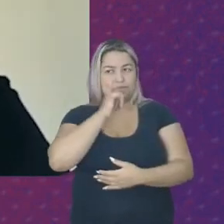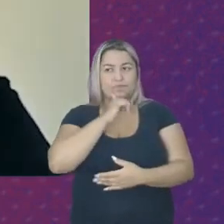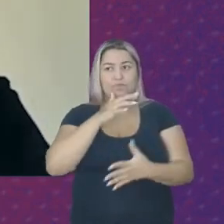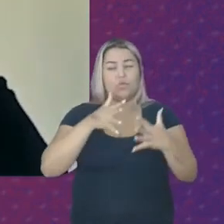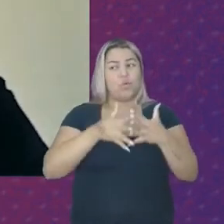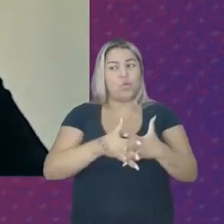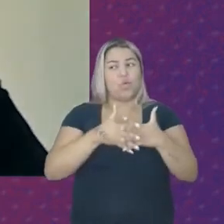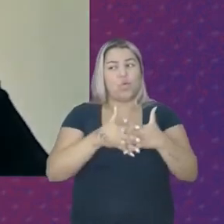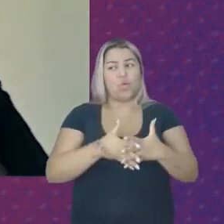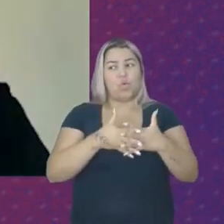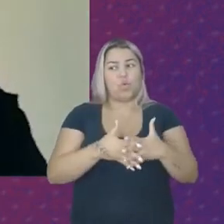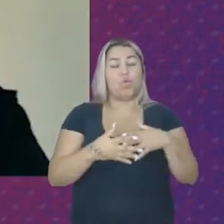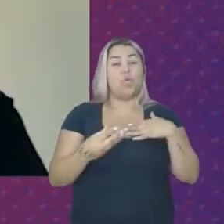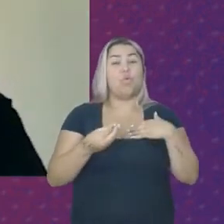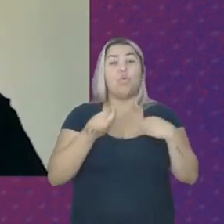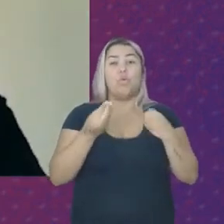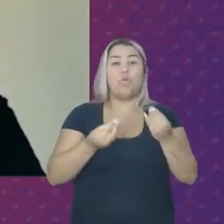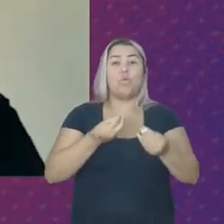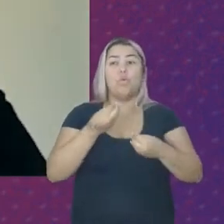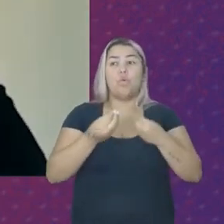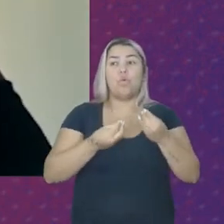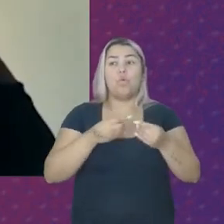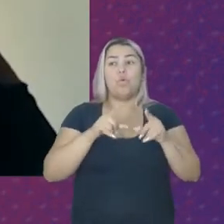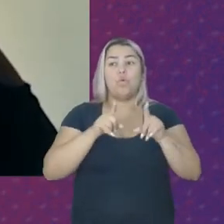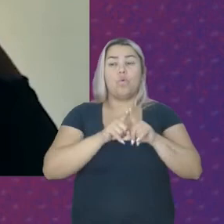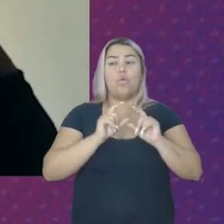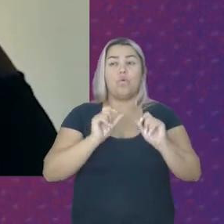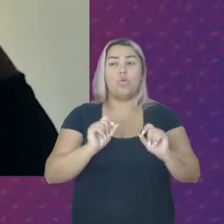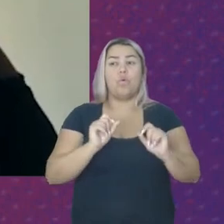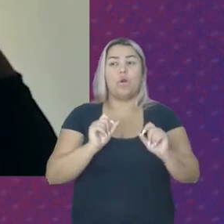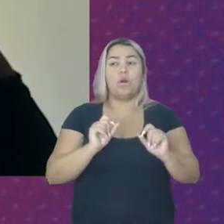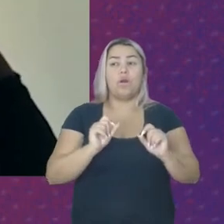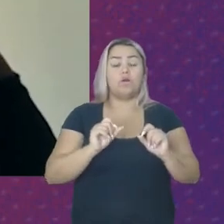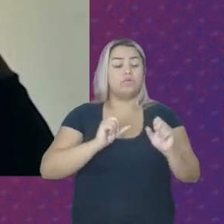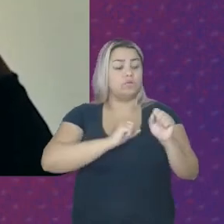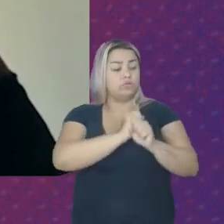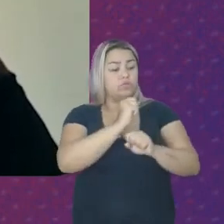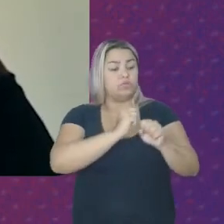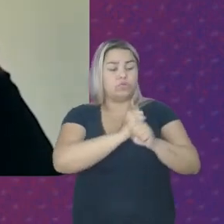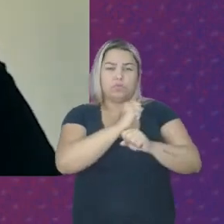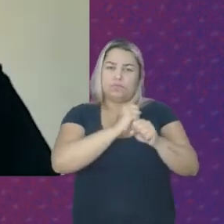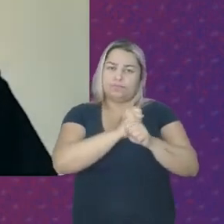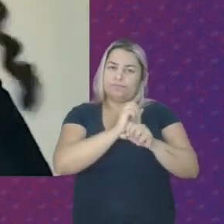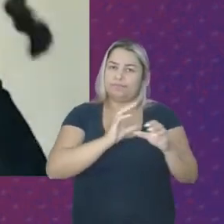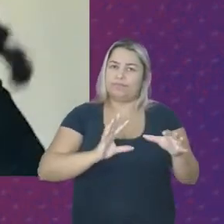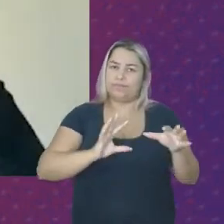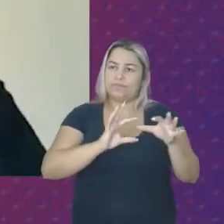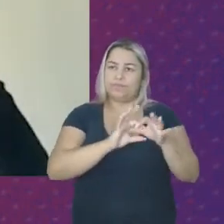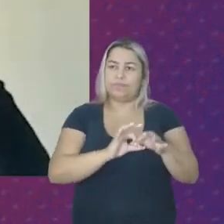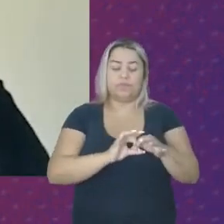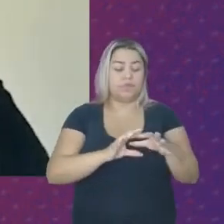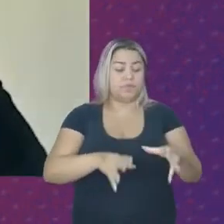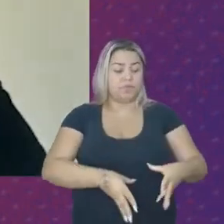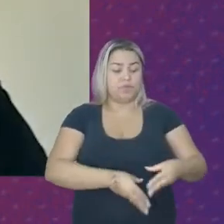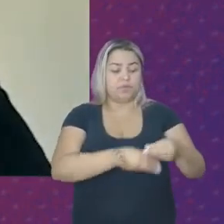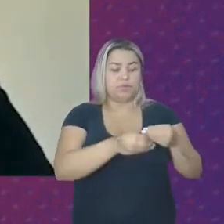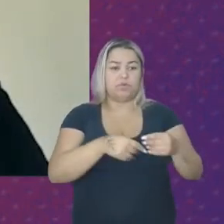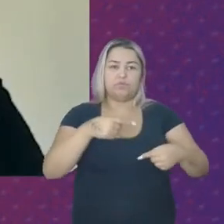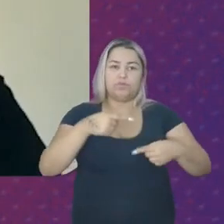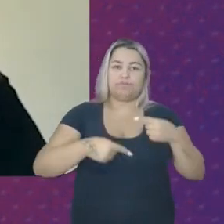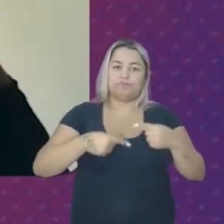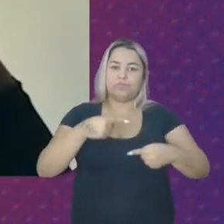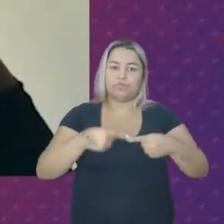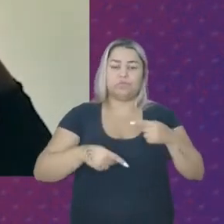confunde muito, né, sobre qual tipo de conteúdo deve ser utilizado na construção de uma comunicação política. Todos os tipos de conteúdo são